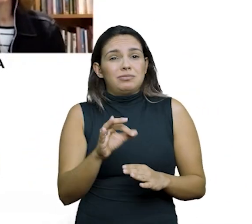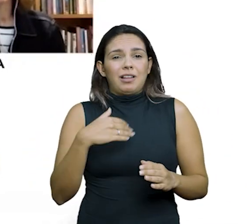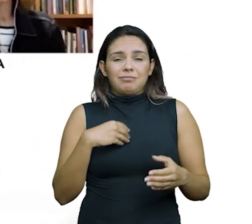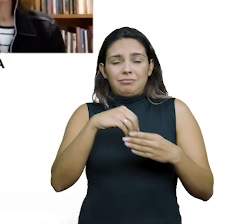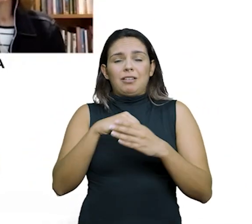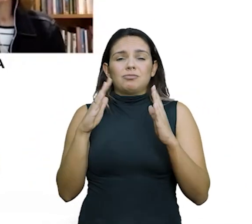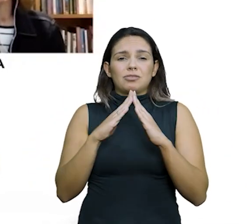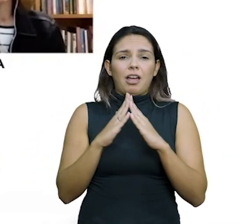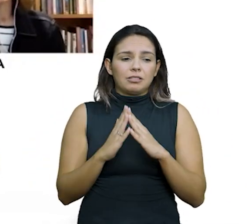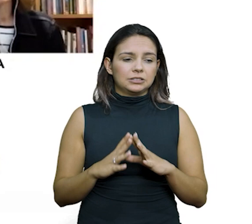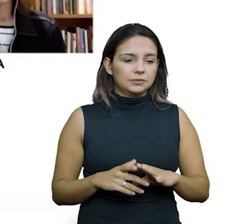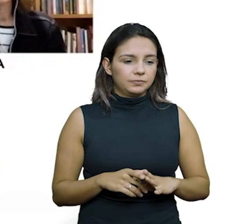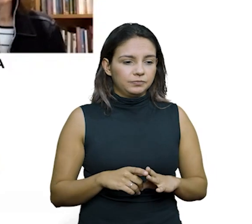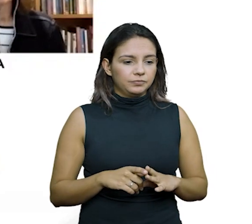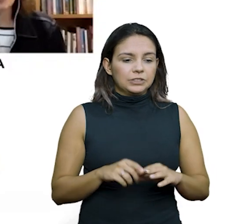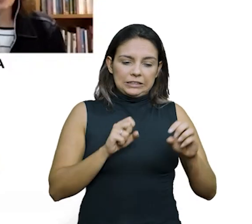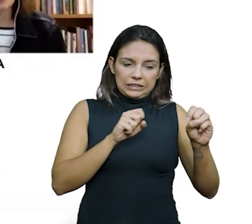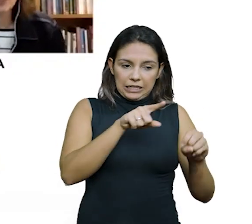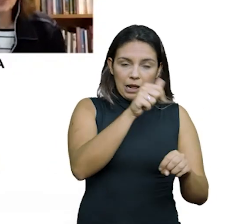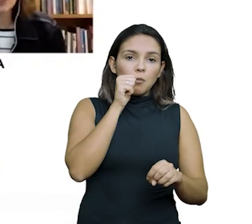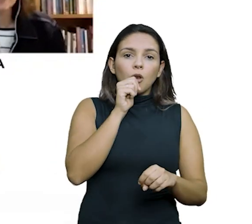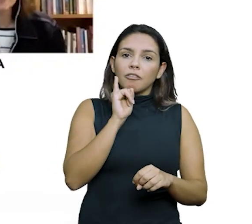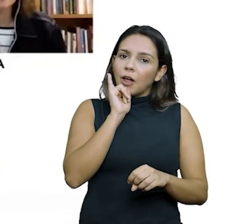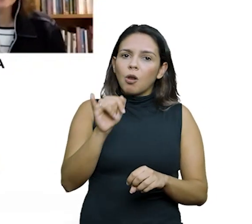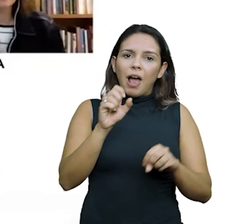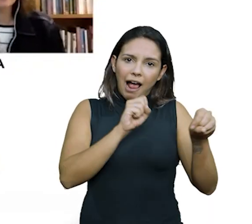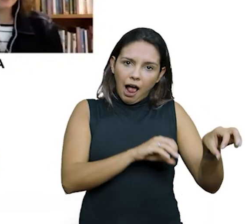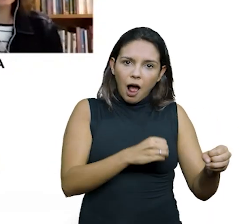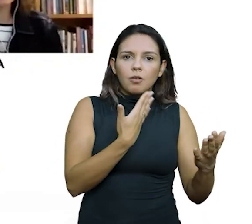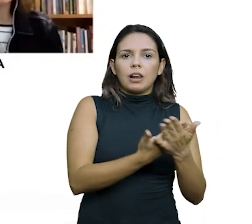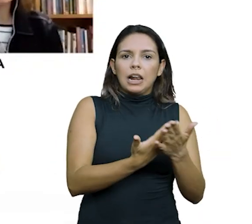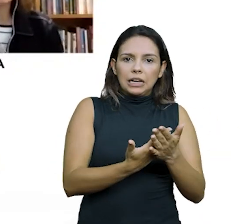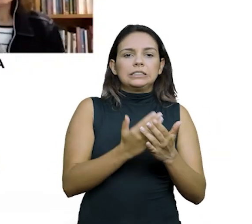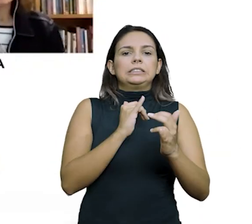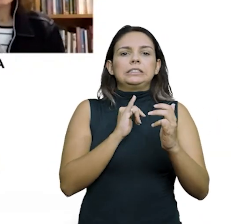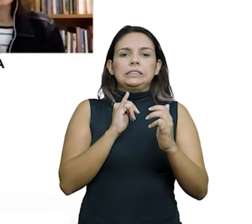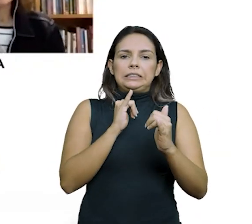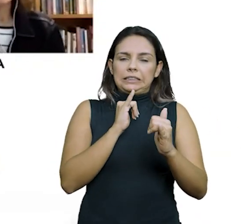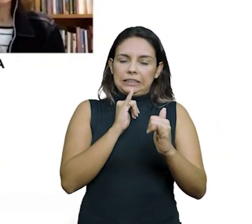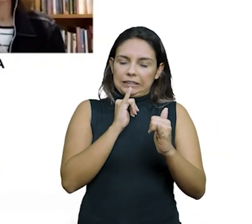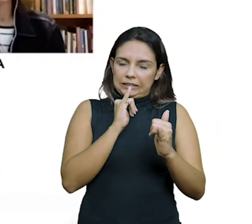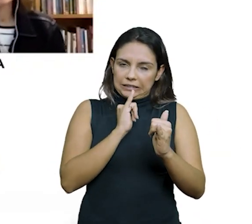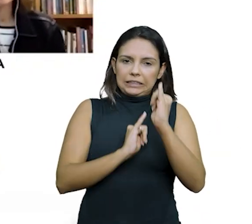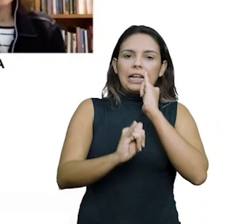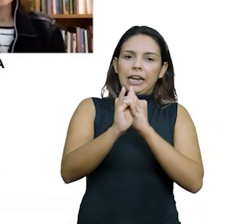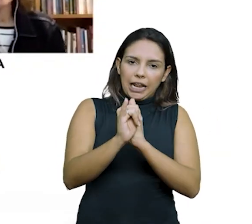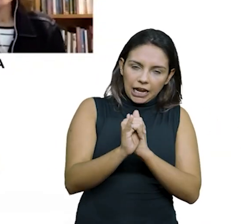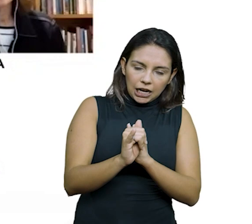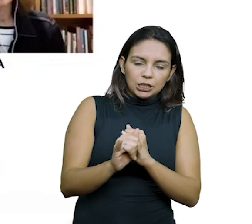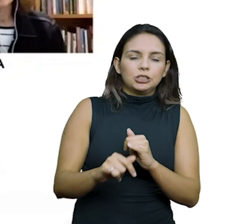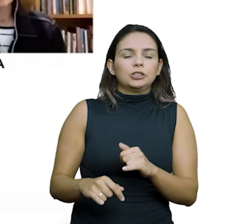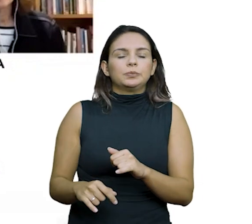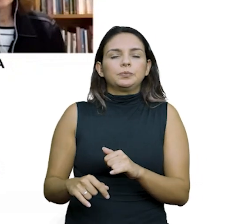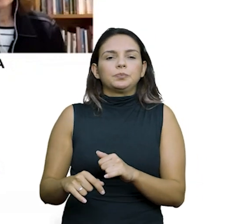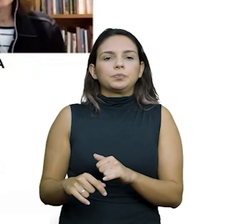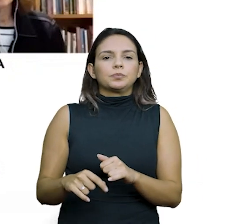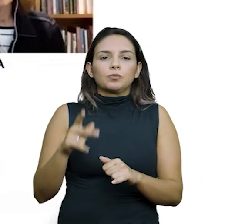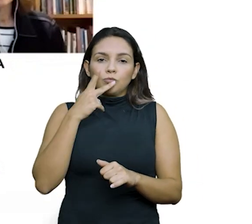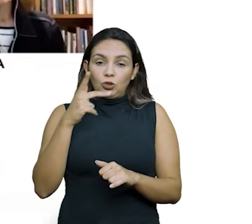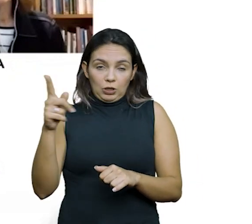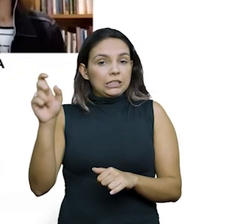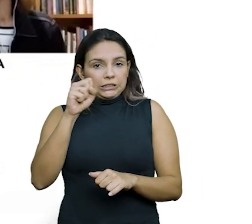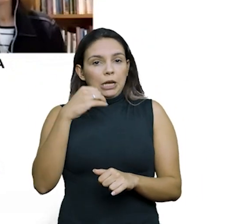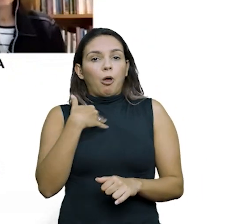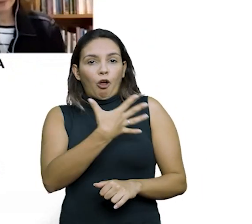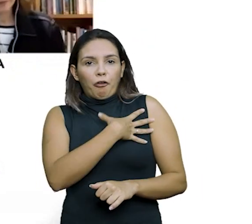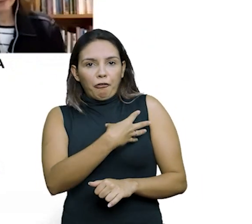de casa. E como é que tá? Dando aulas online, né, Rafael? Isso. Aulas online, meu filho tendo aula online em um computador, ele está com 8 anos,